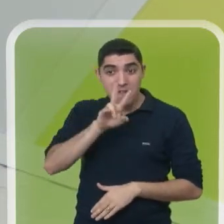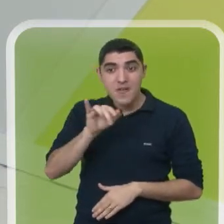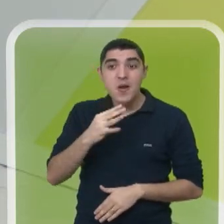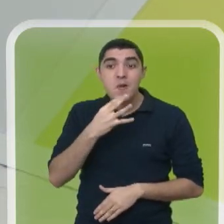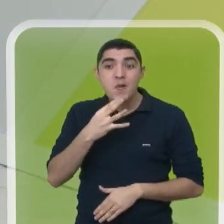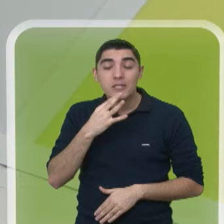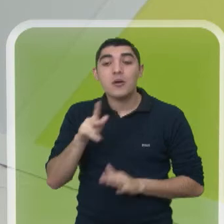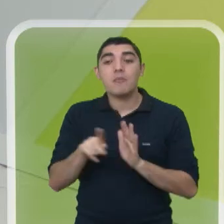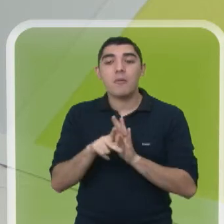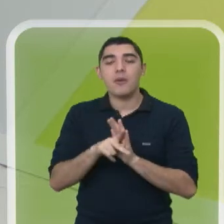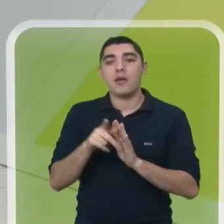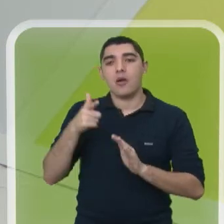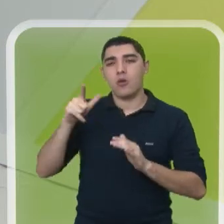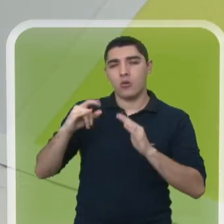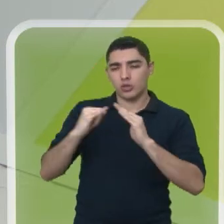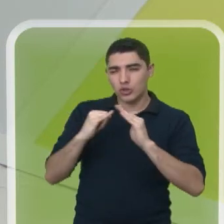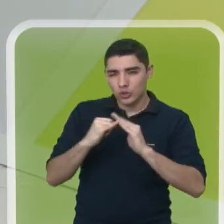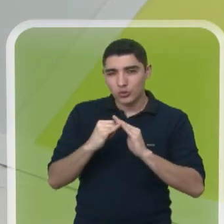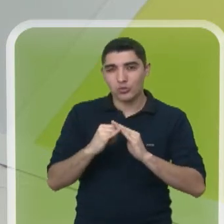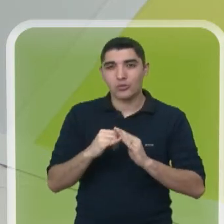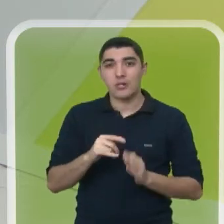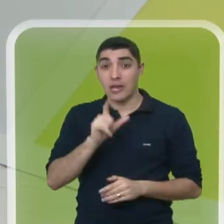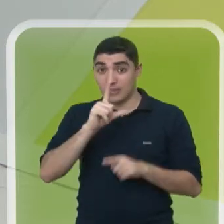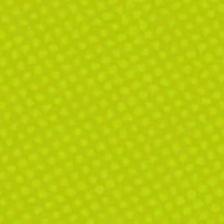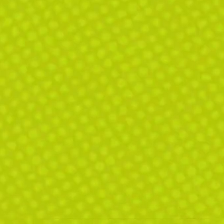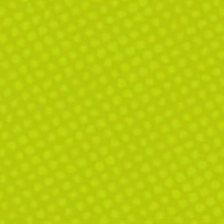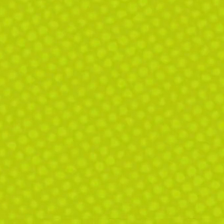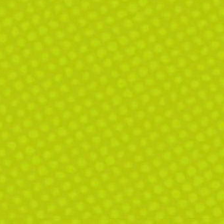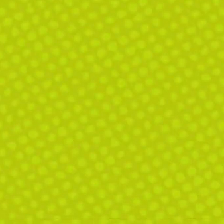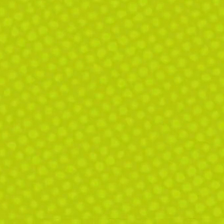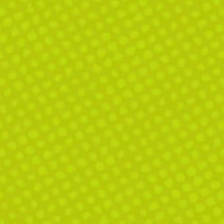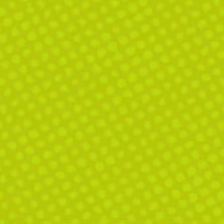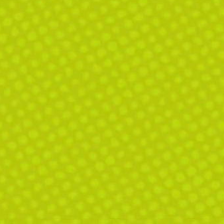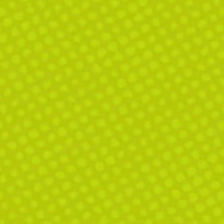o Instituto Kamakura. É rapidinho, não sai daí, já voltamos.